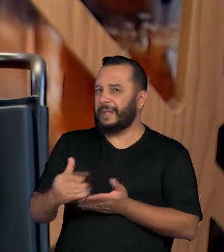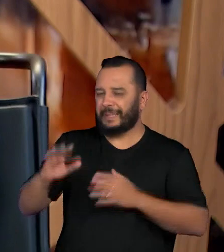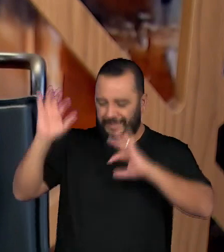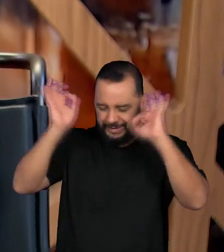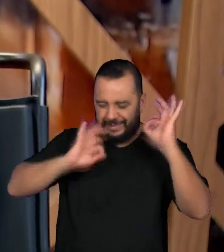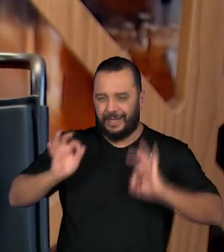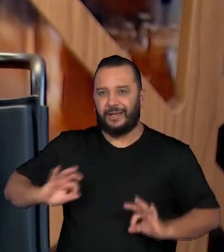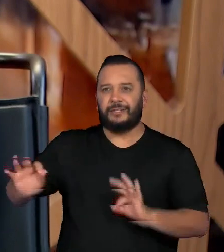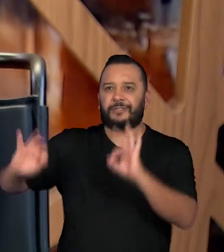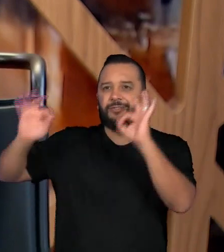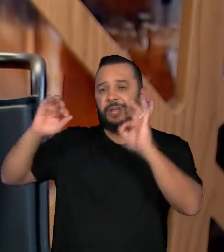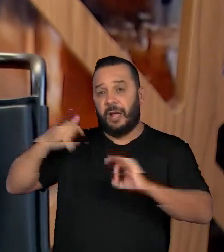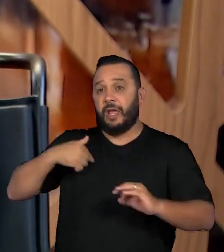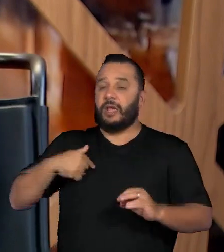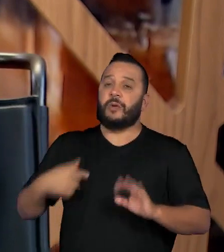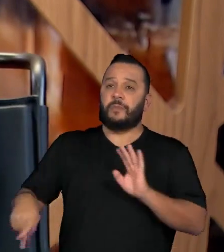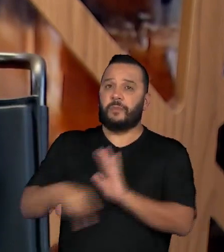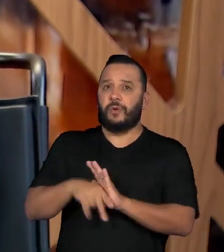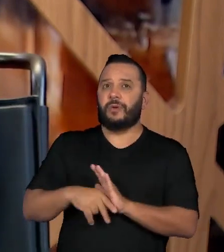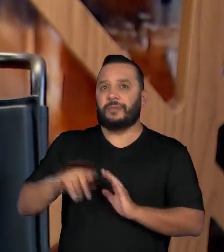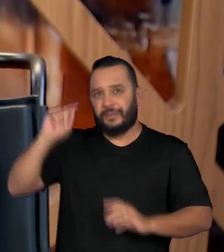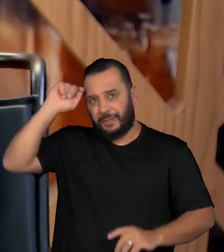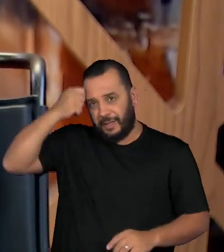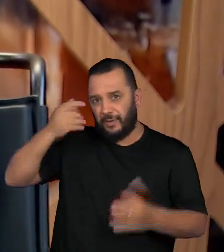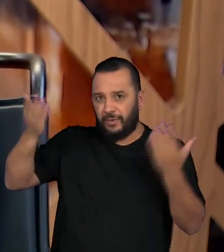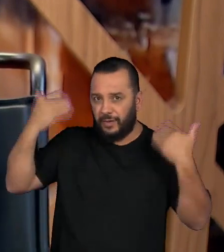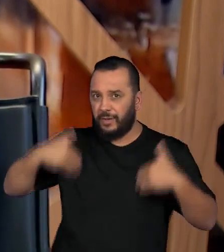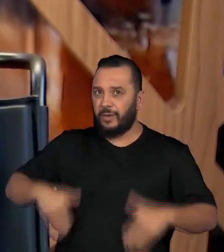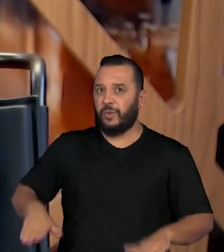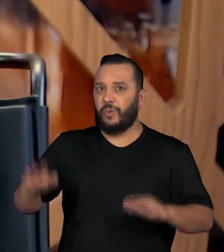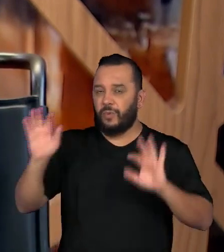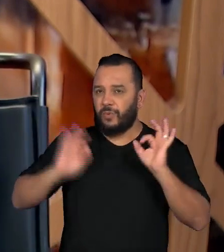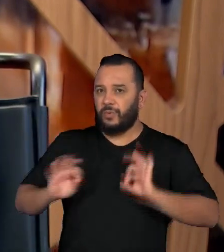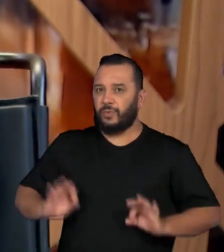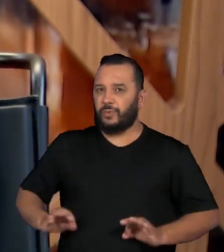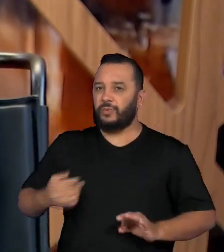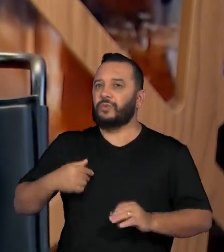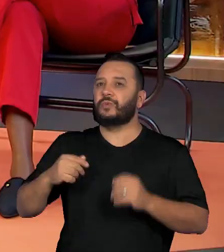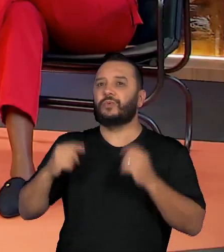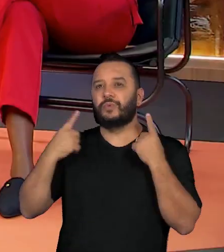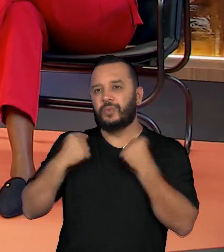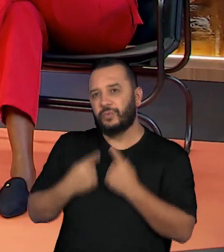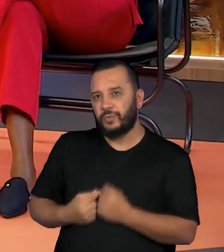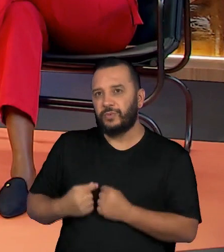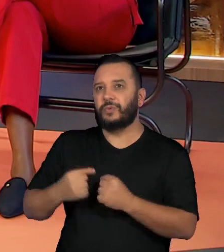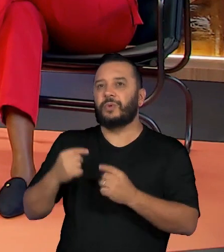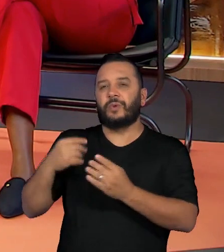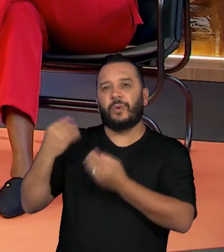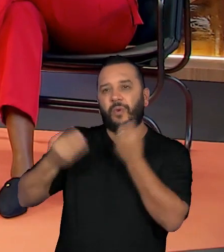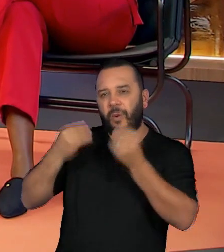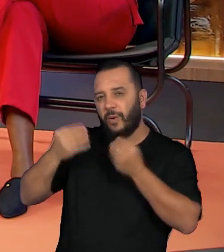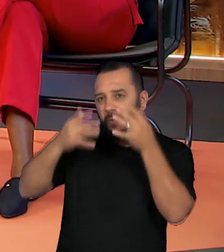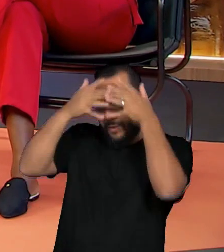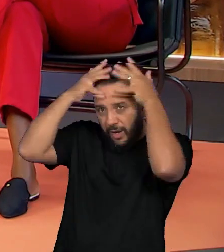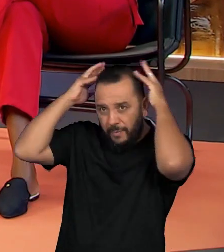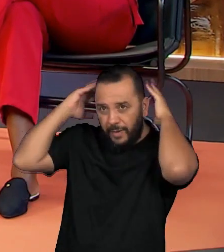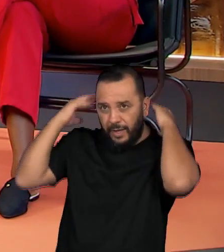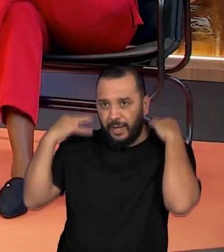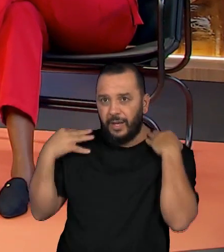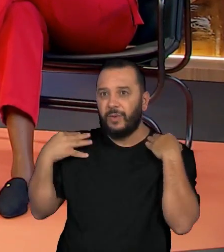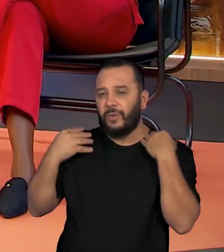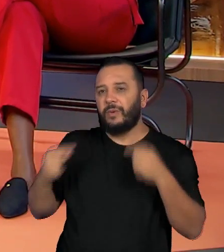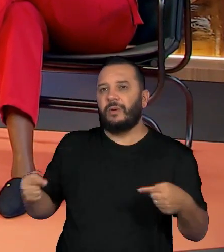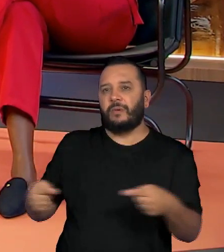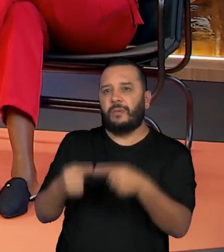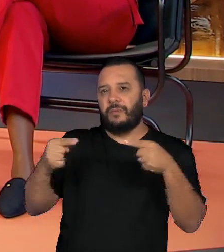como mulher negra. Então, claro que o jeito que eu me visto, os acessórios que eu uso, o tipo de cabelo que eu uso, tá super